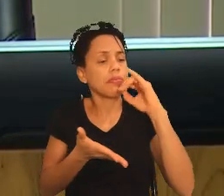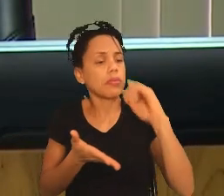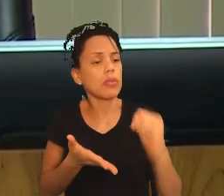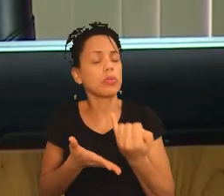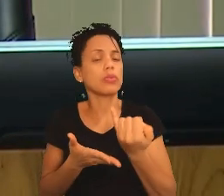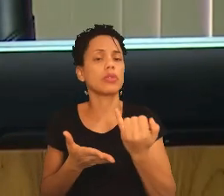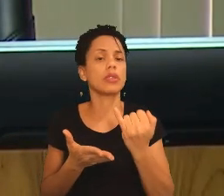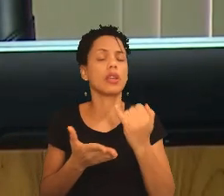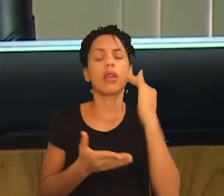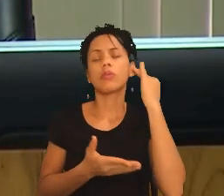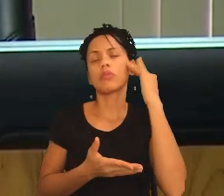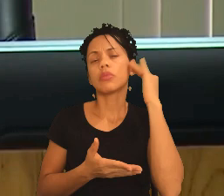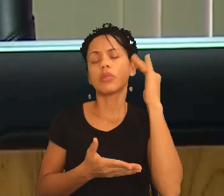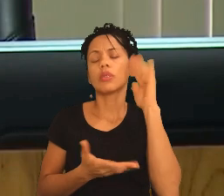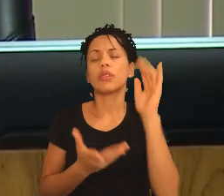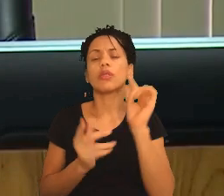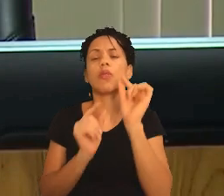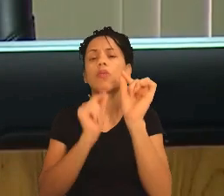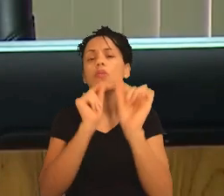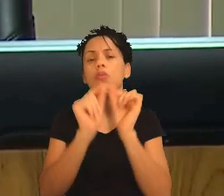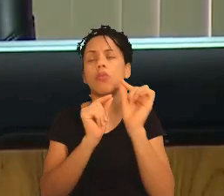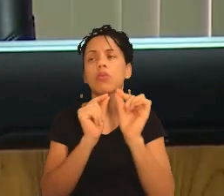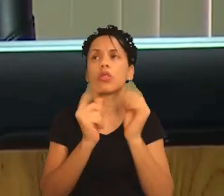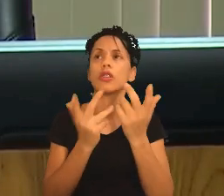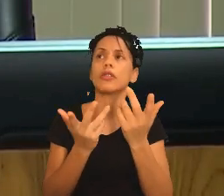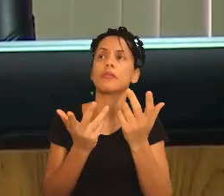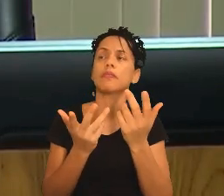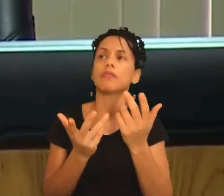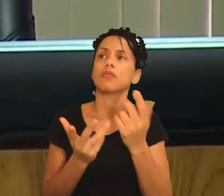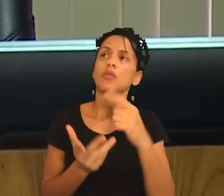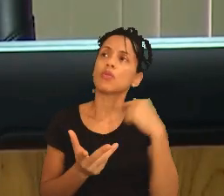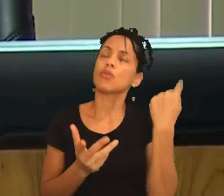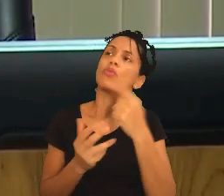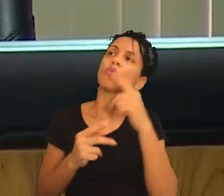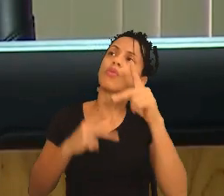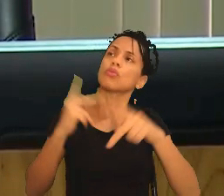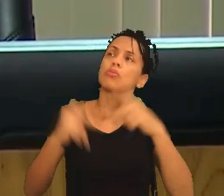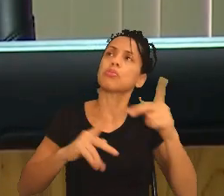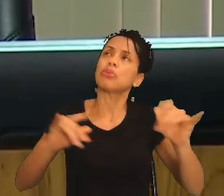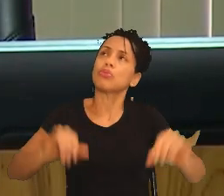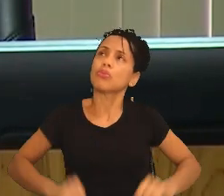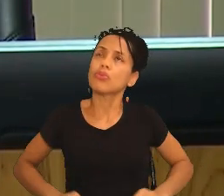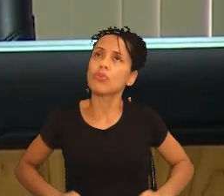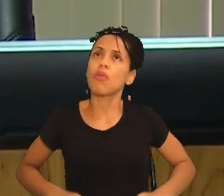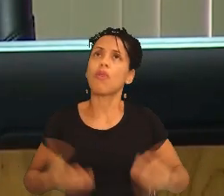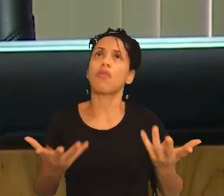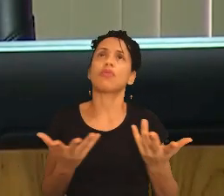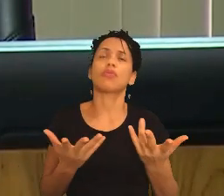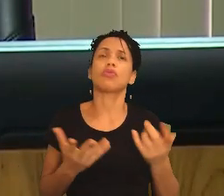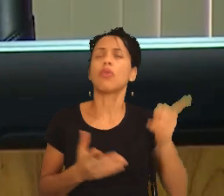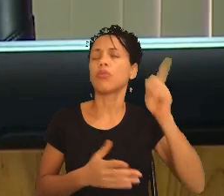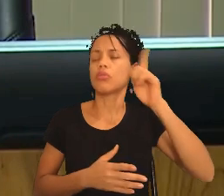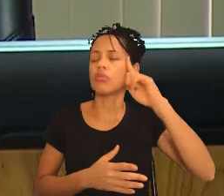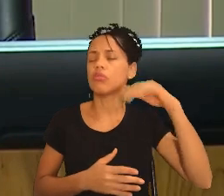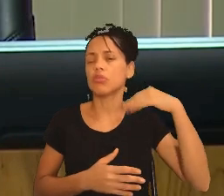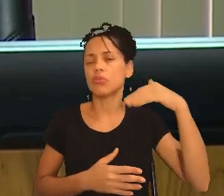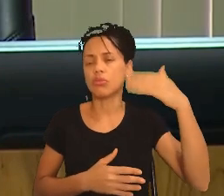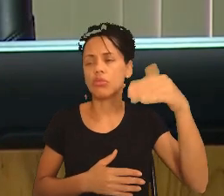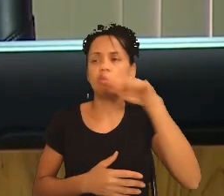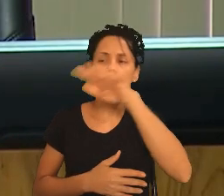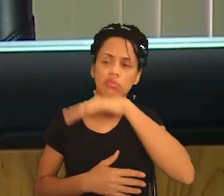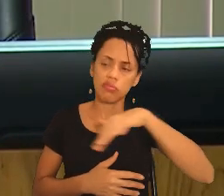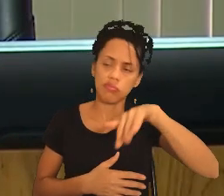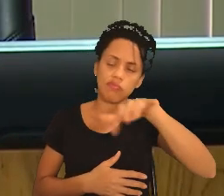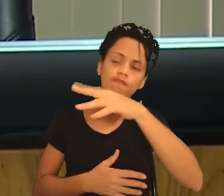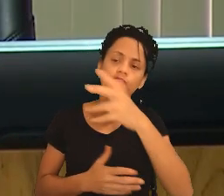o doutor Inês, e eu aproveito muito esse momento para